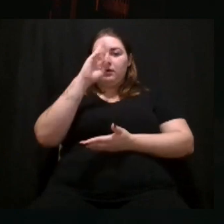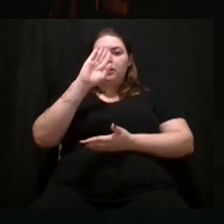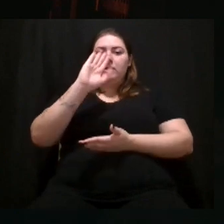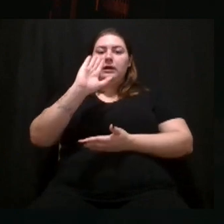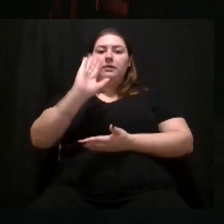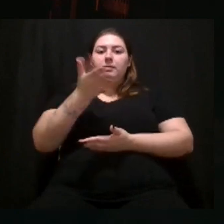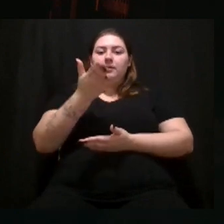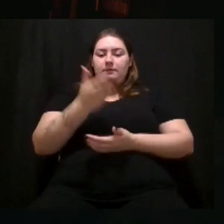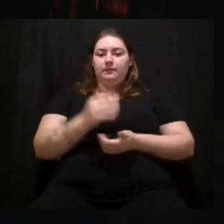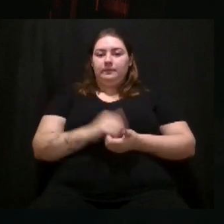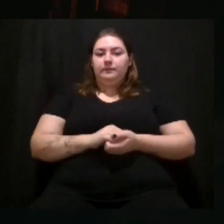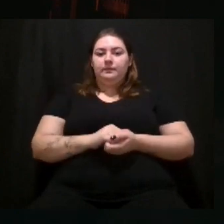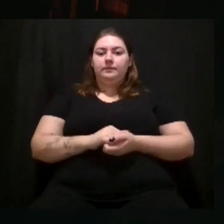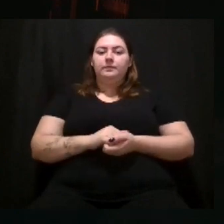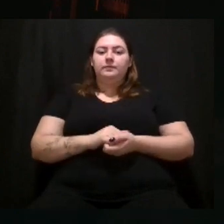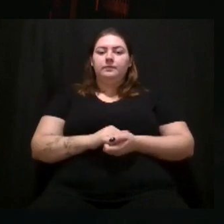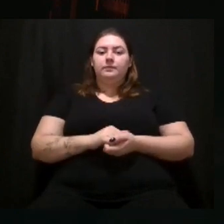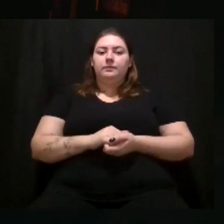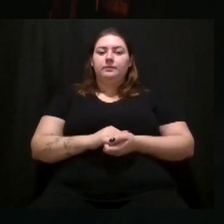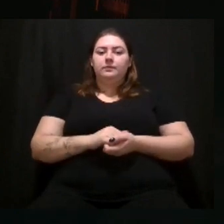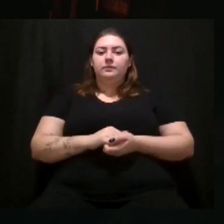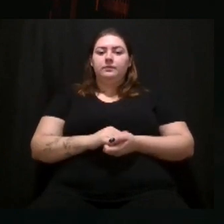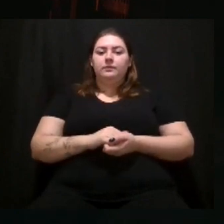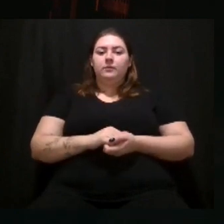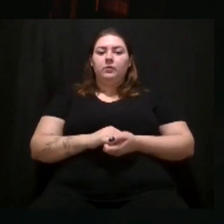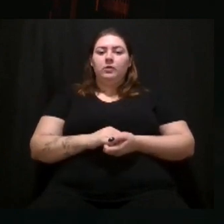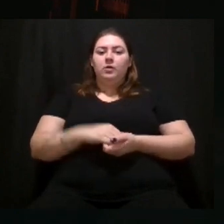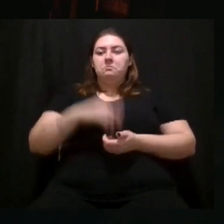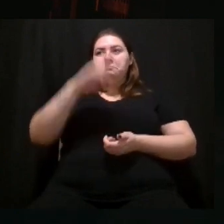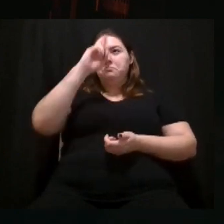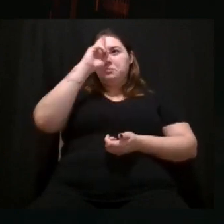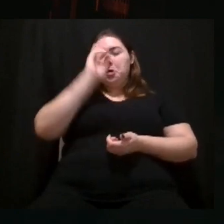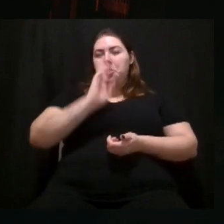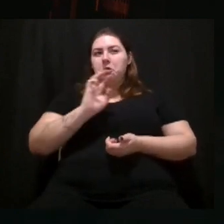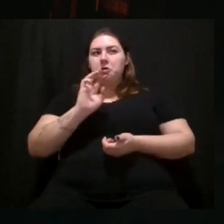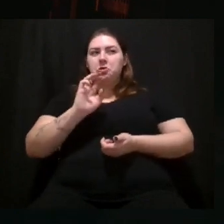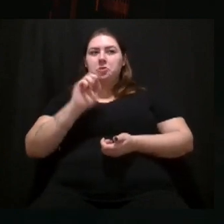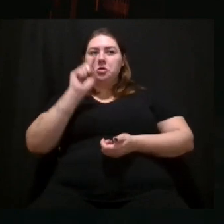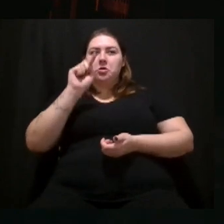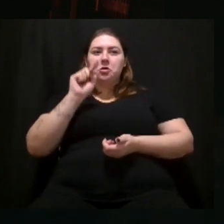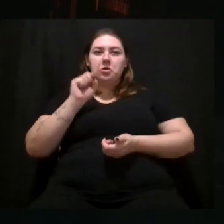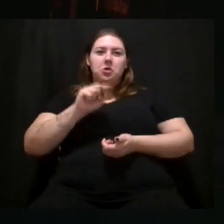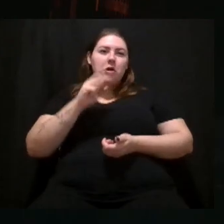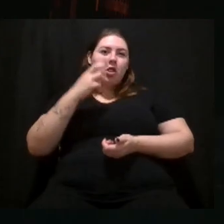As viagens de ida vão ocorrer entre 12h30 e 1h42 e o